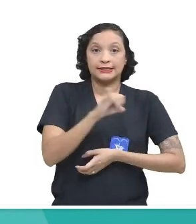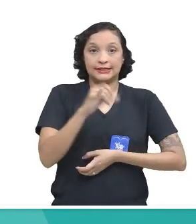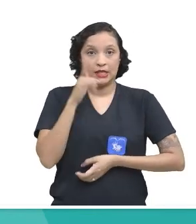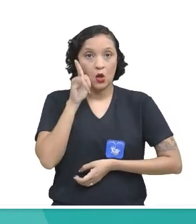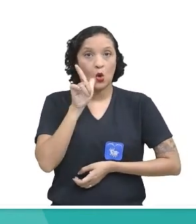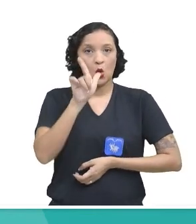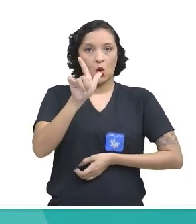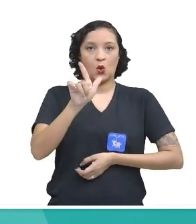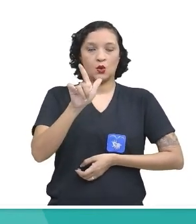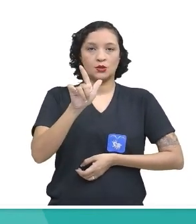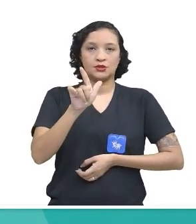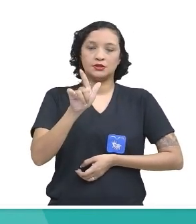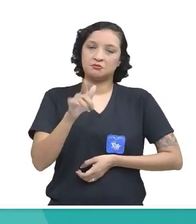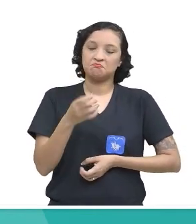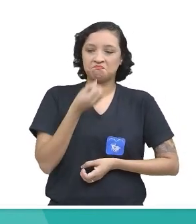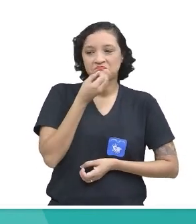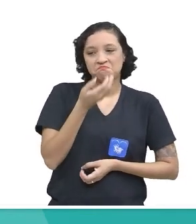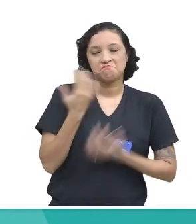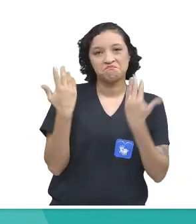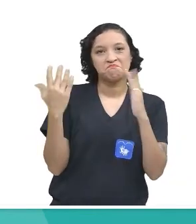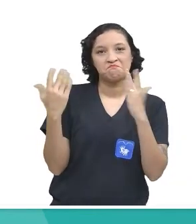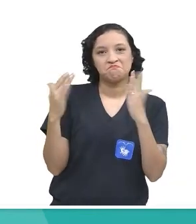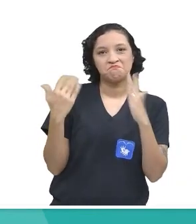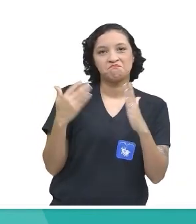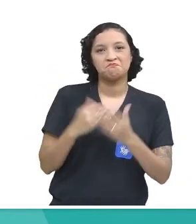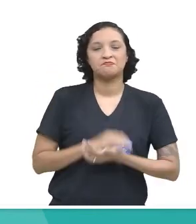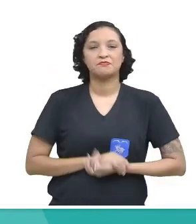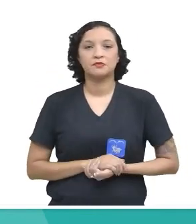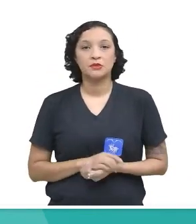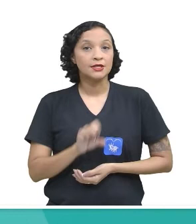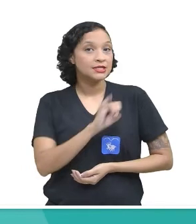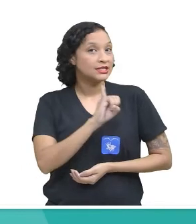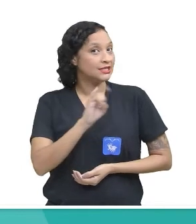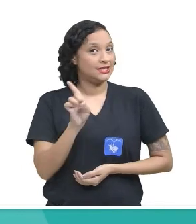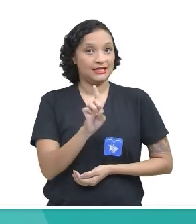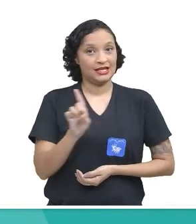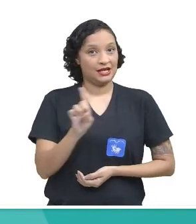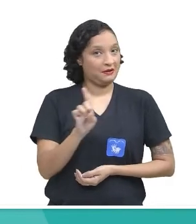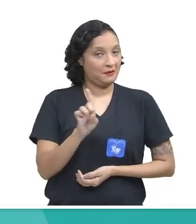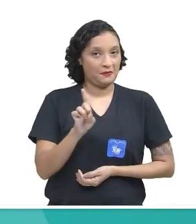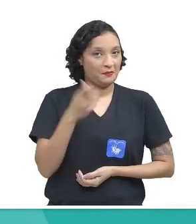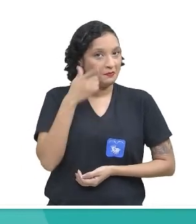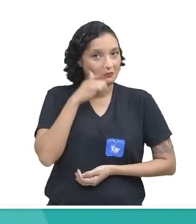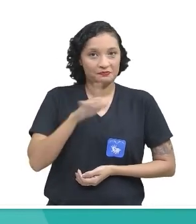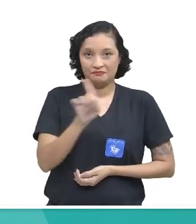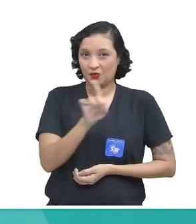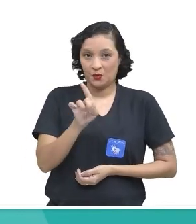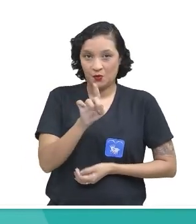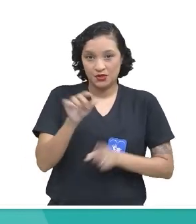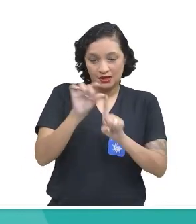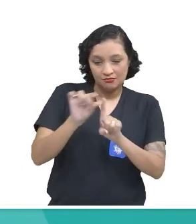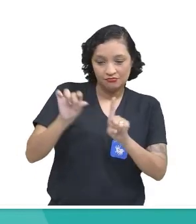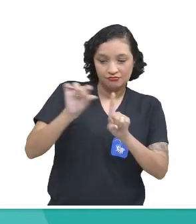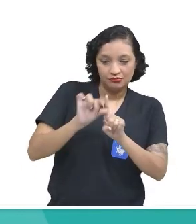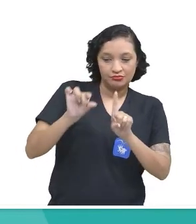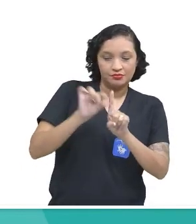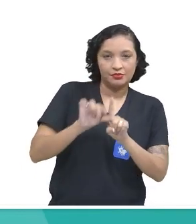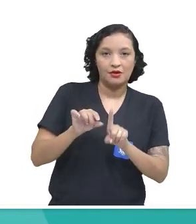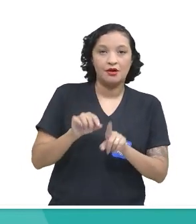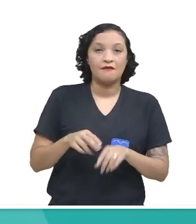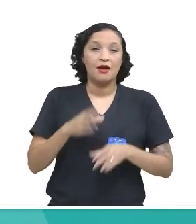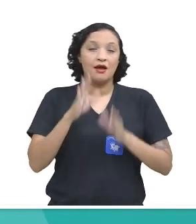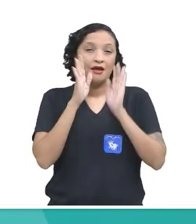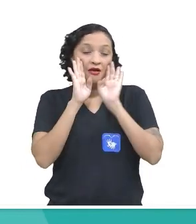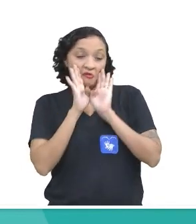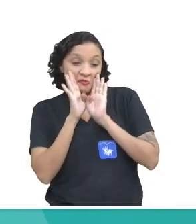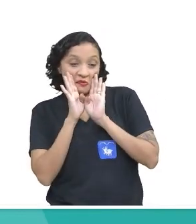fazer os versos, muito bem, a dança continua. Se eles não conseguirem, eles serão vaiados